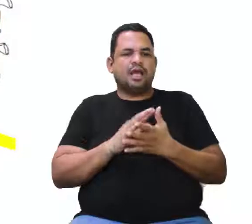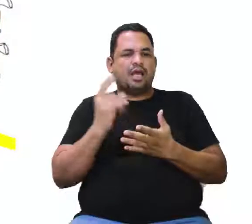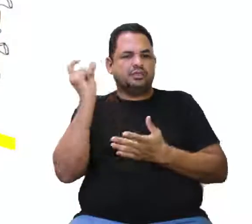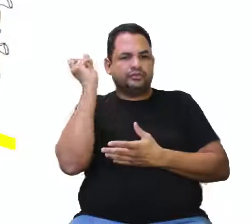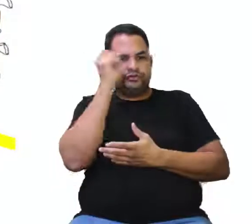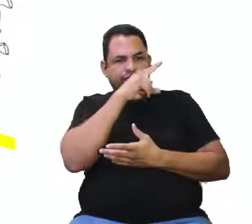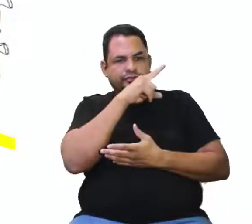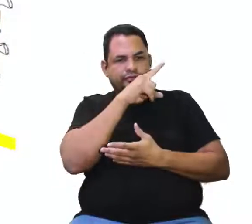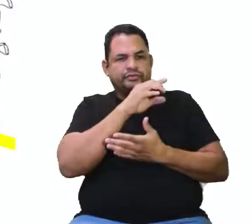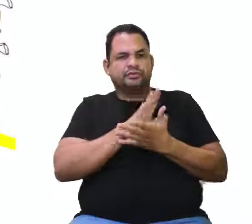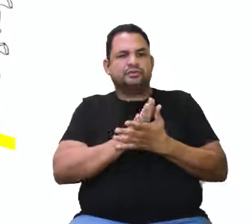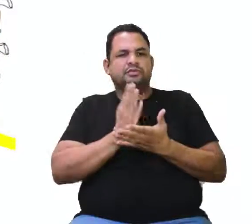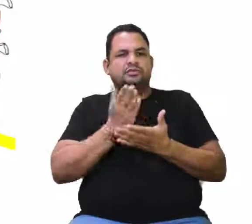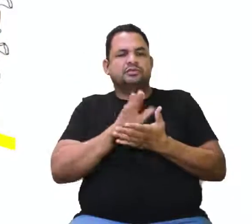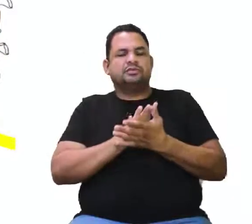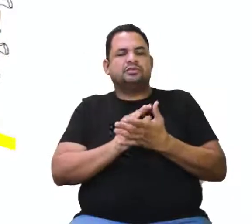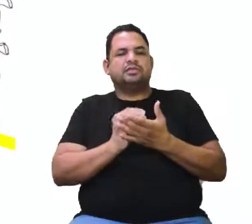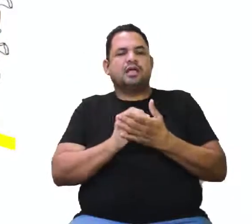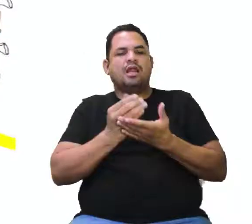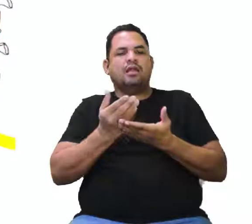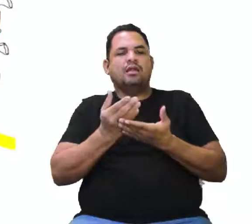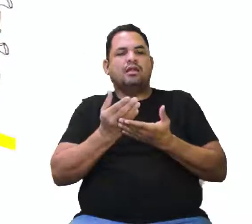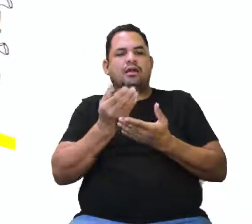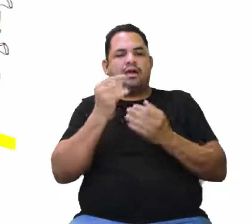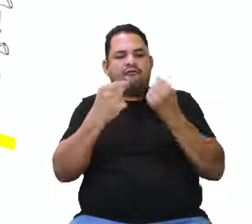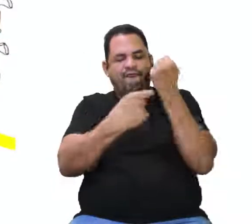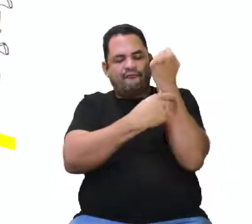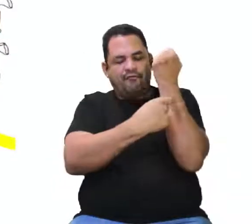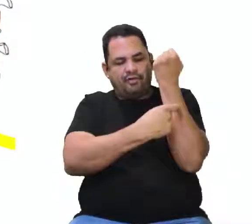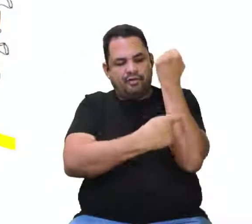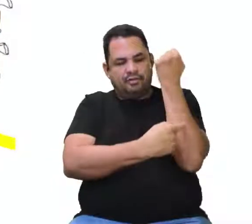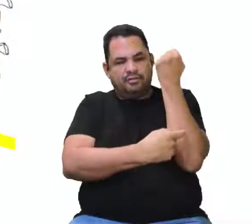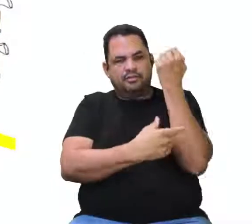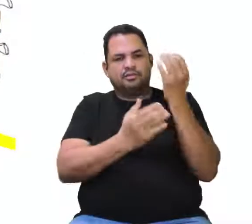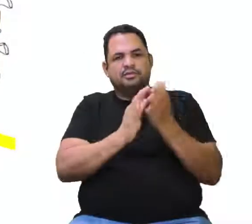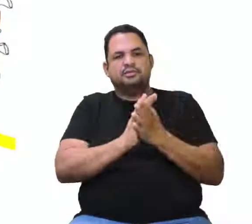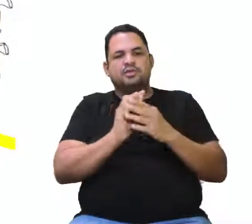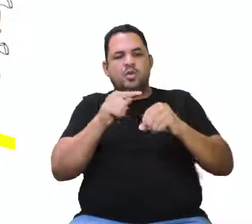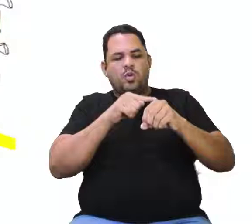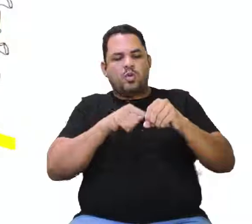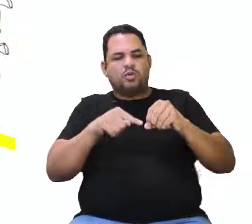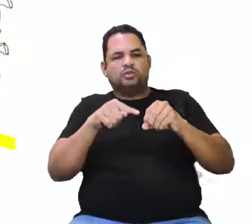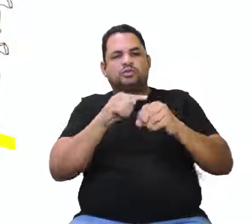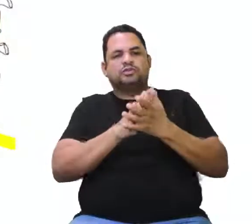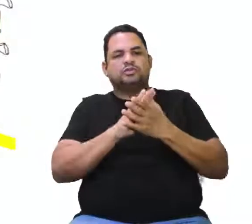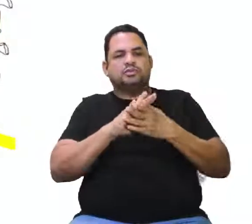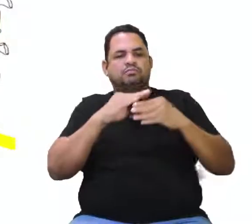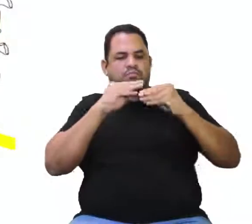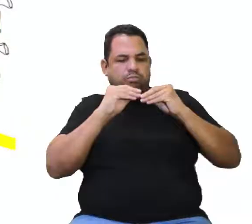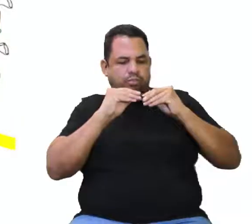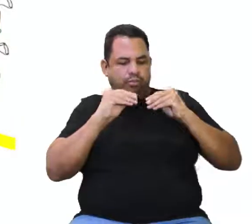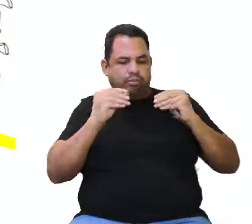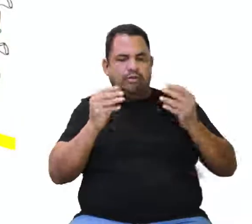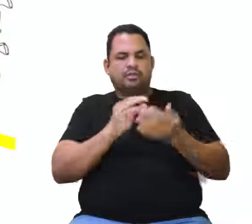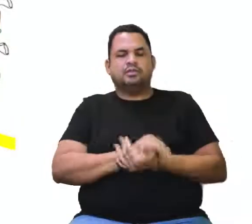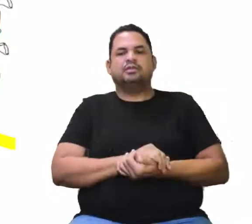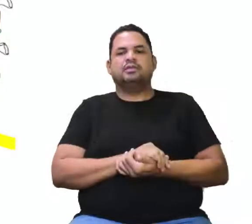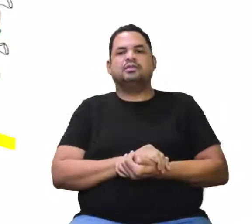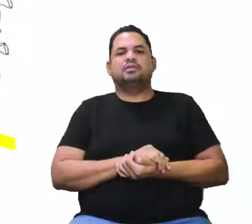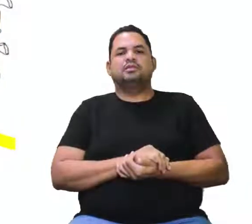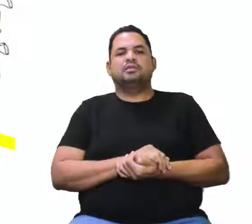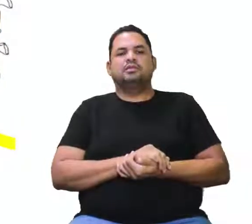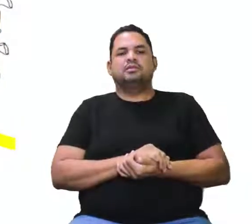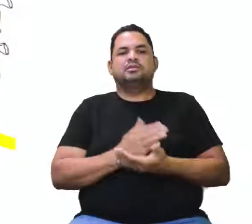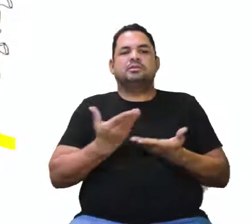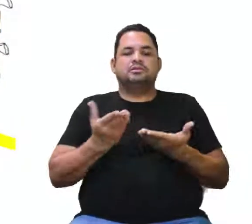dificultar ali a parte externa, né, da minha vértebra ali, o disco vai estar prejudicado igual. Então, você vê, se